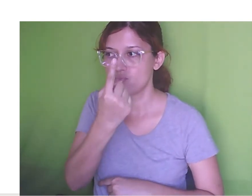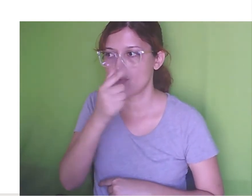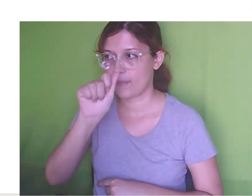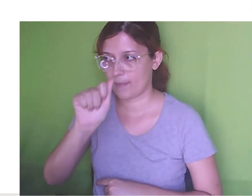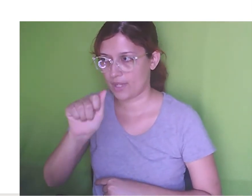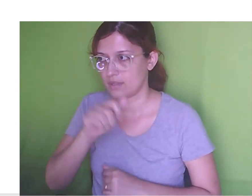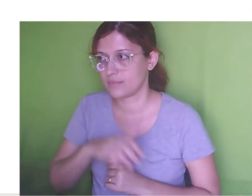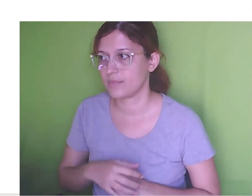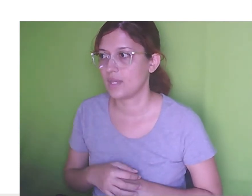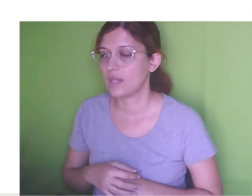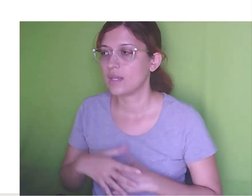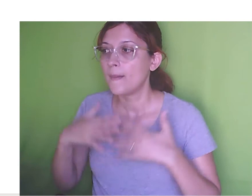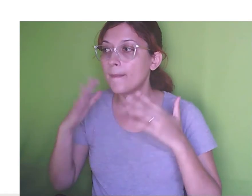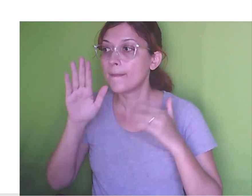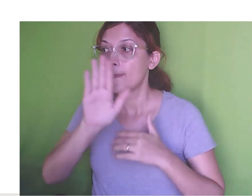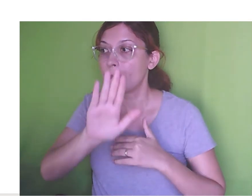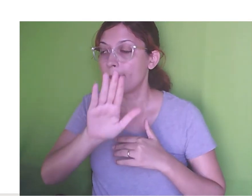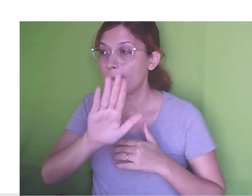1 ampere.